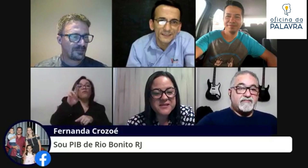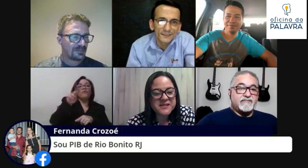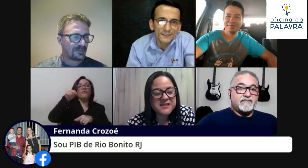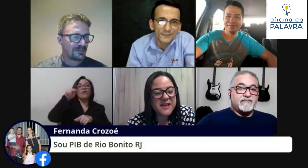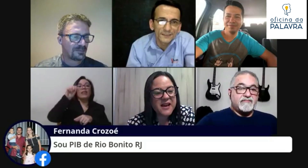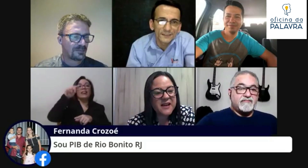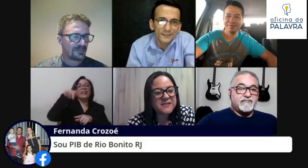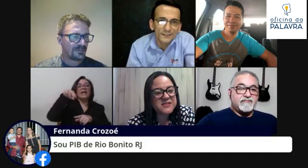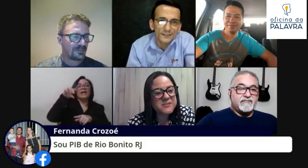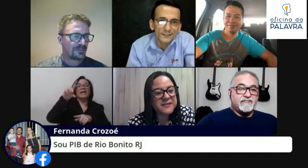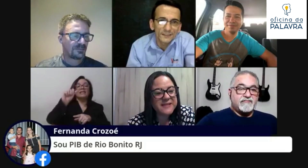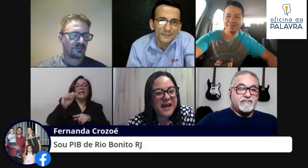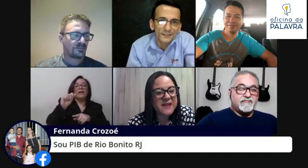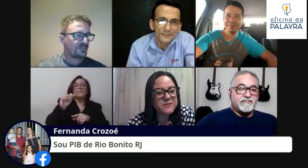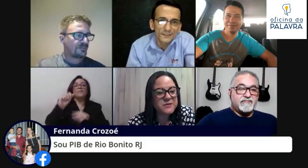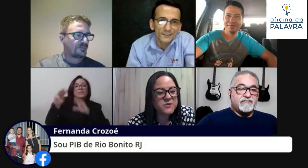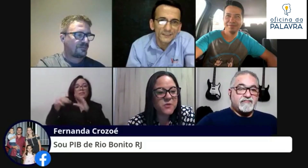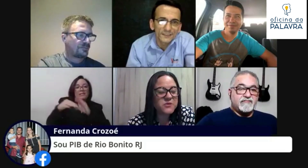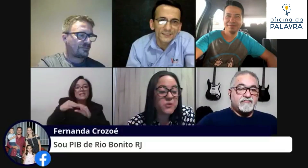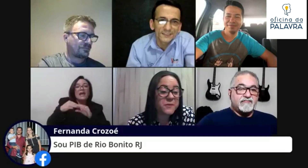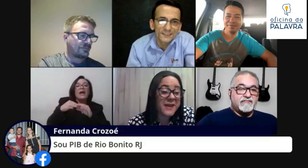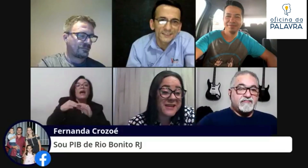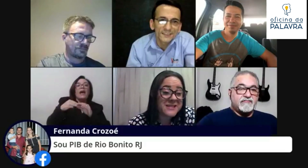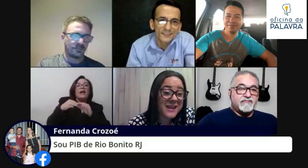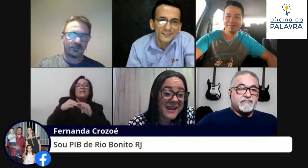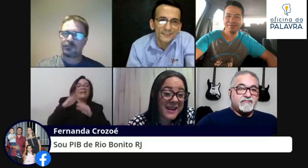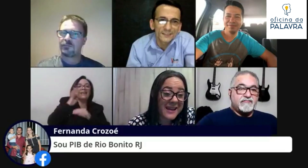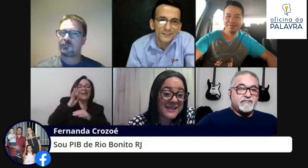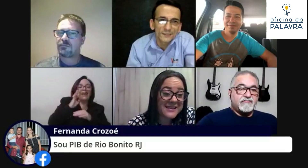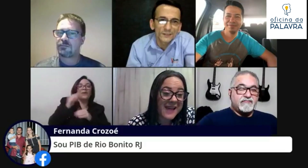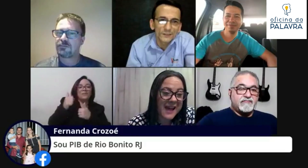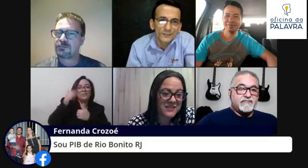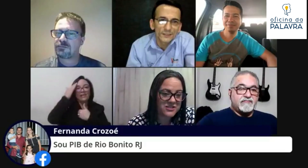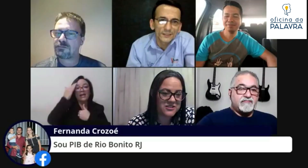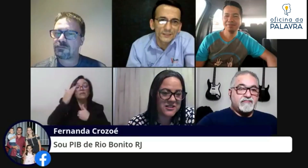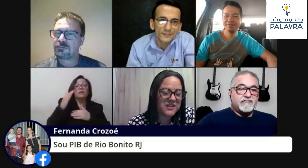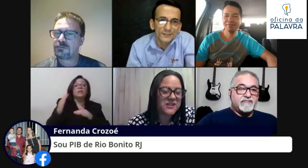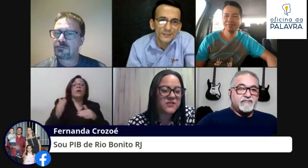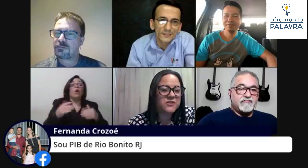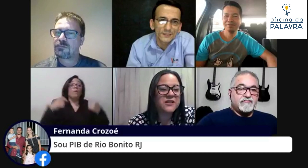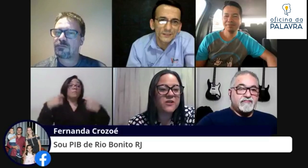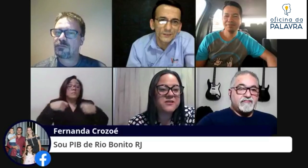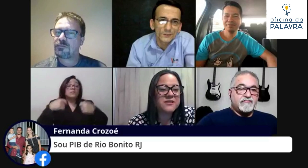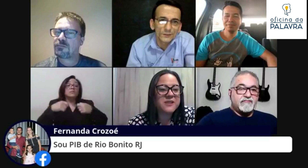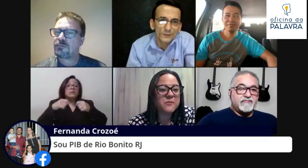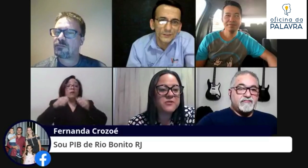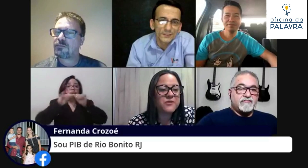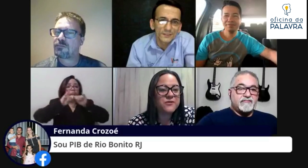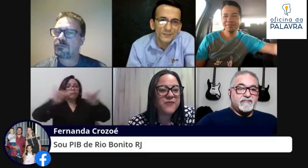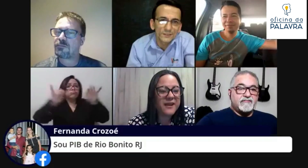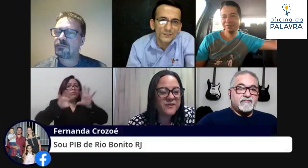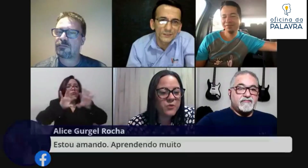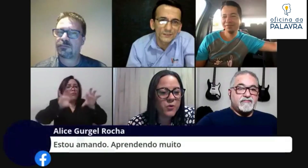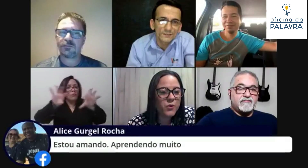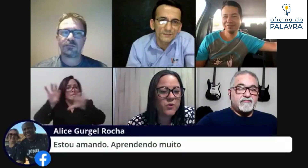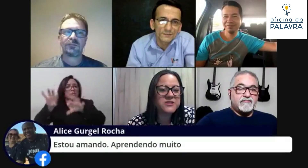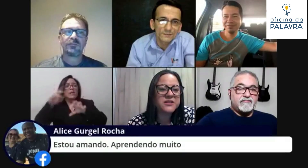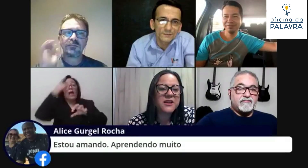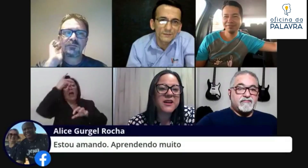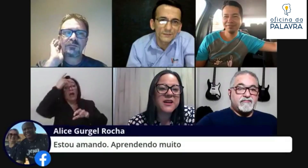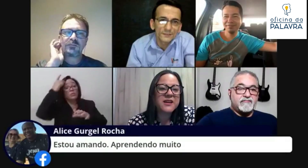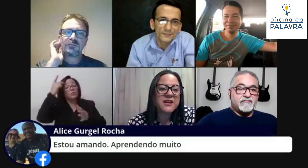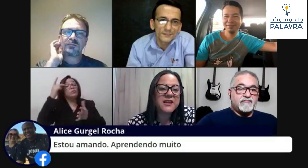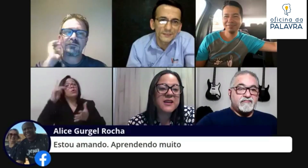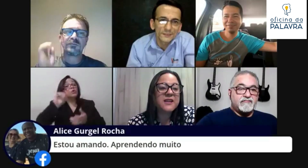gente precisa despertar as pessoas sobre essa realidade que nós estamos vivendo